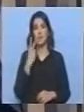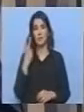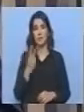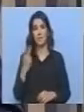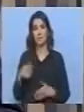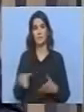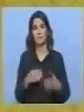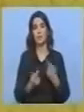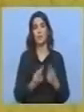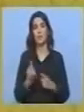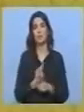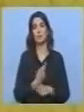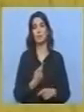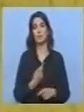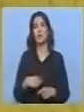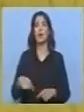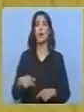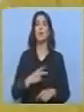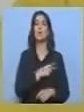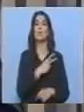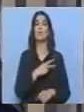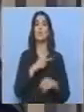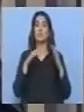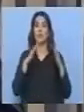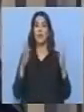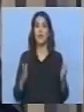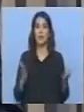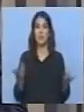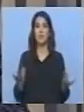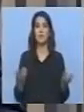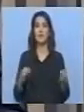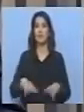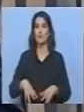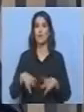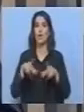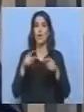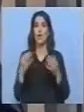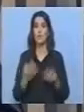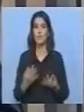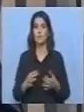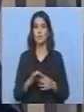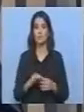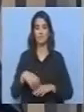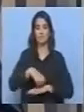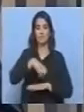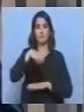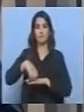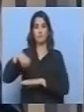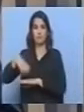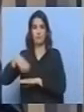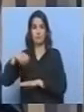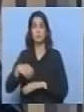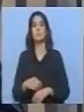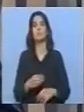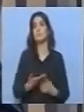parte da vida. Umas coisas, nós, a nossa universidade enfim, tem evoluído no que diz respeito ao edificado, e como